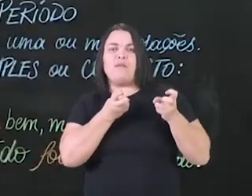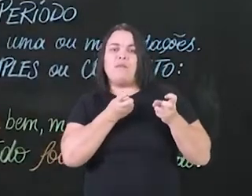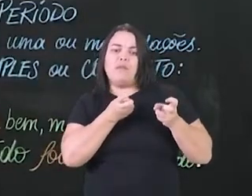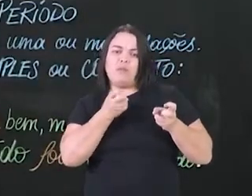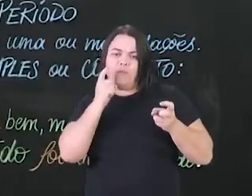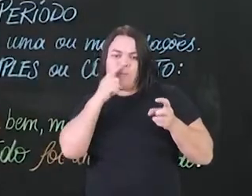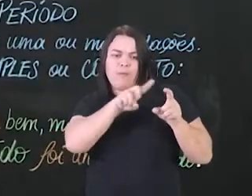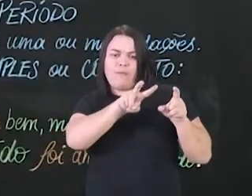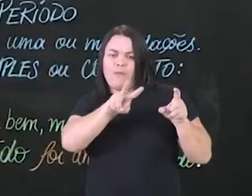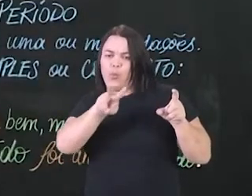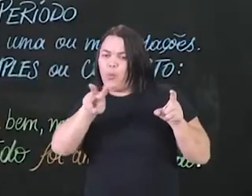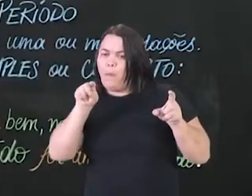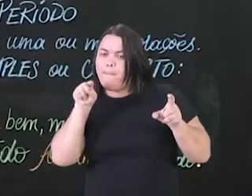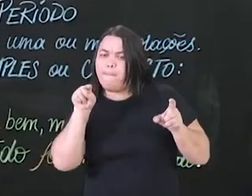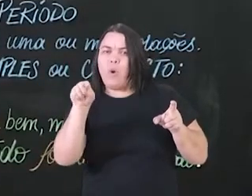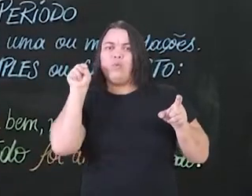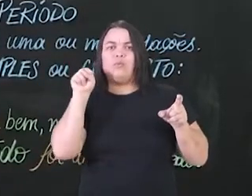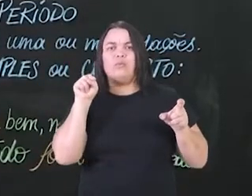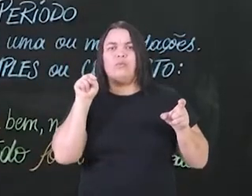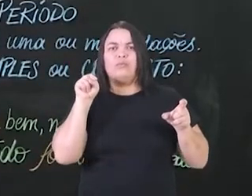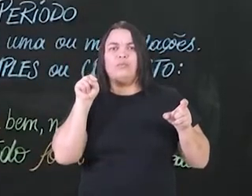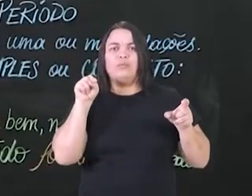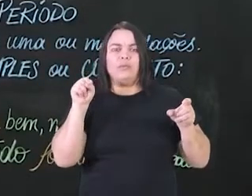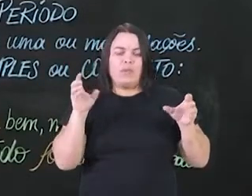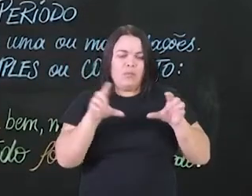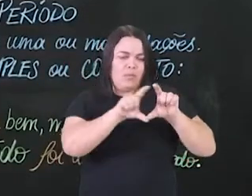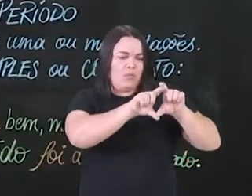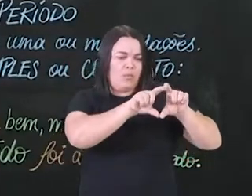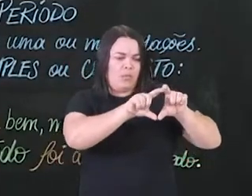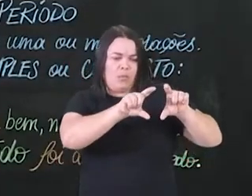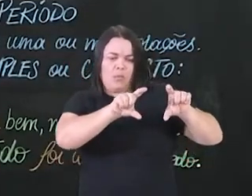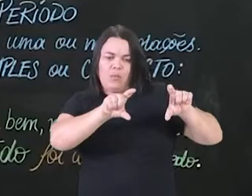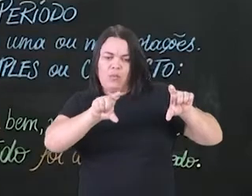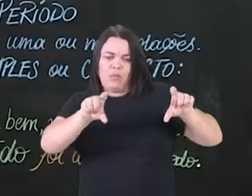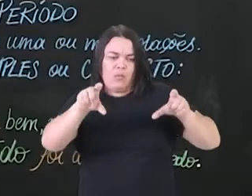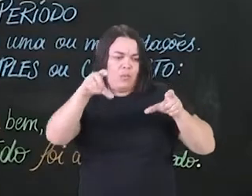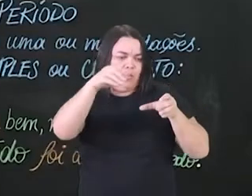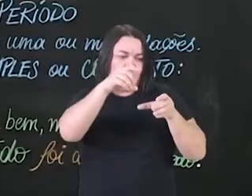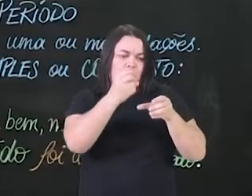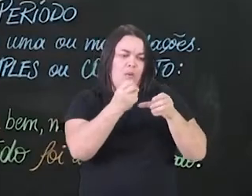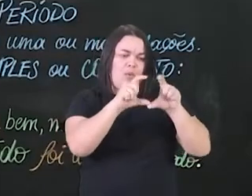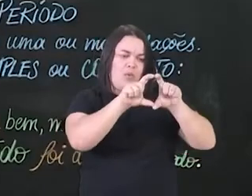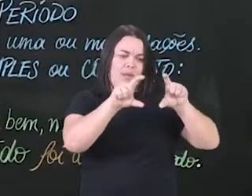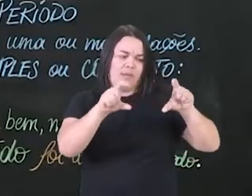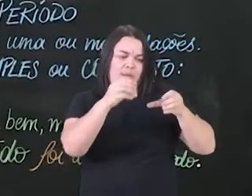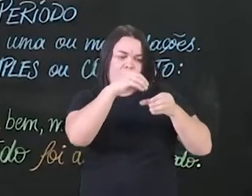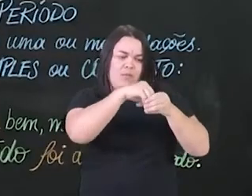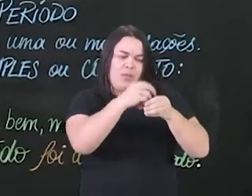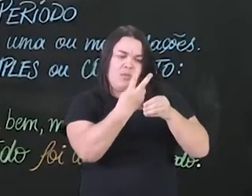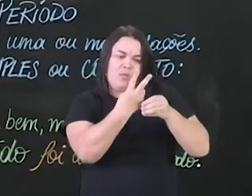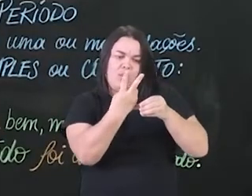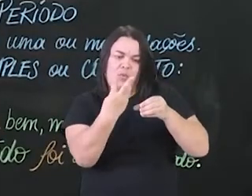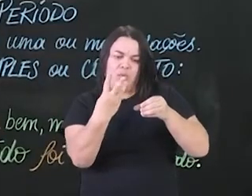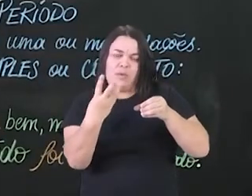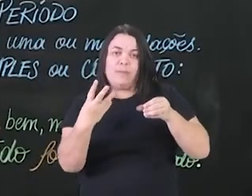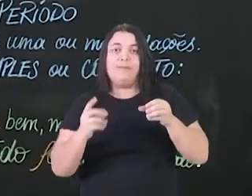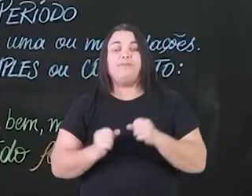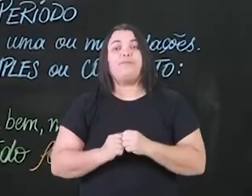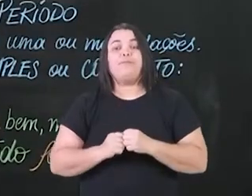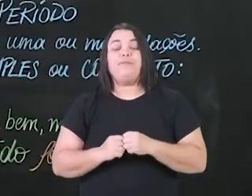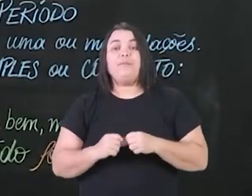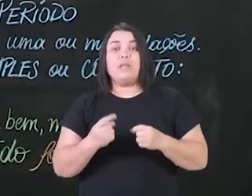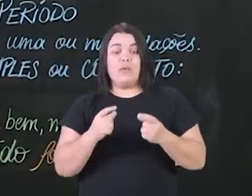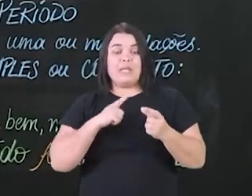um ponto, eu encerrei um período. Então perceba, existem dois tipos de período.